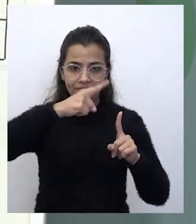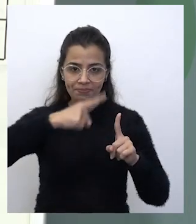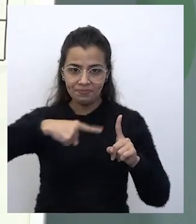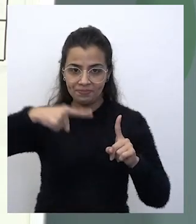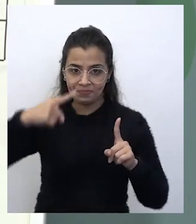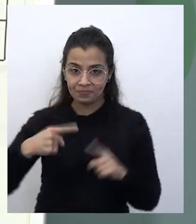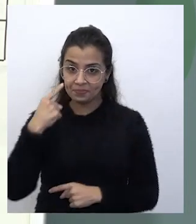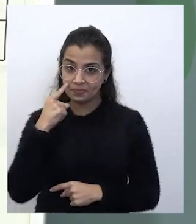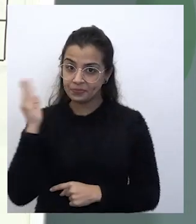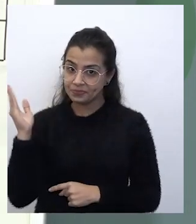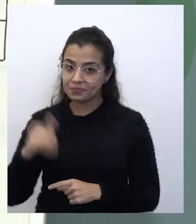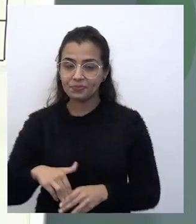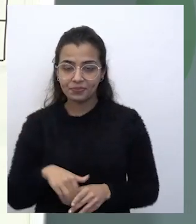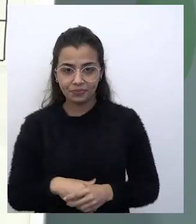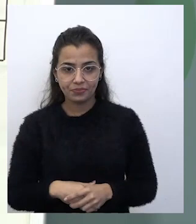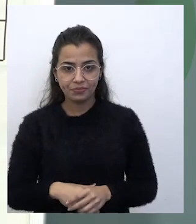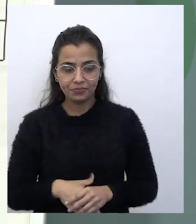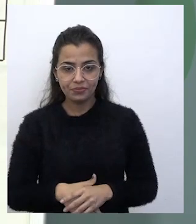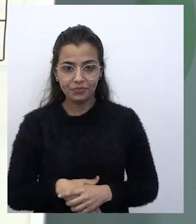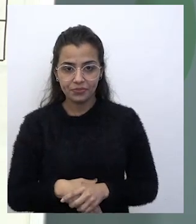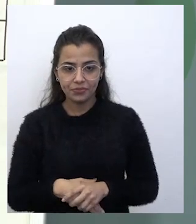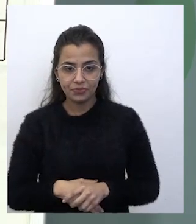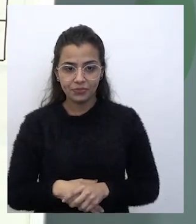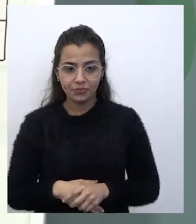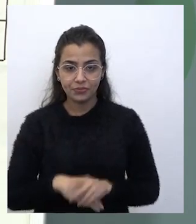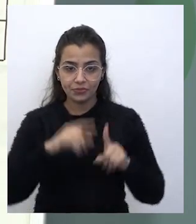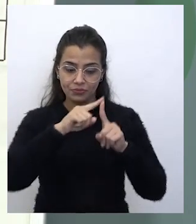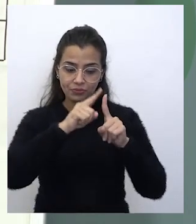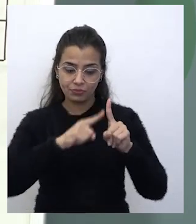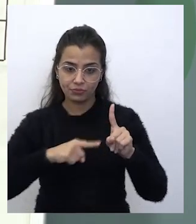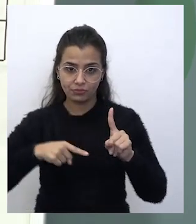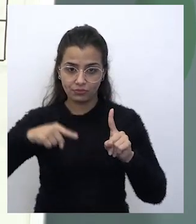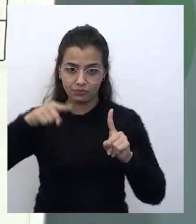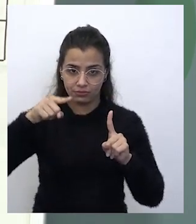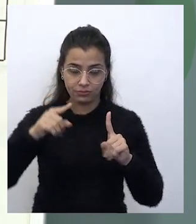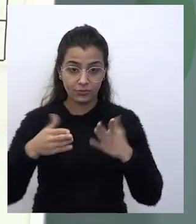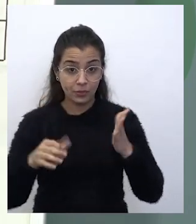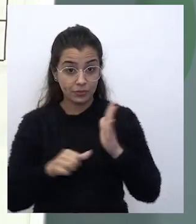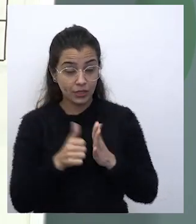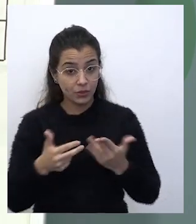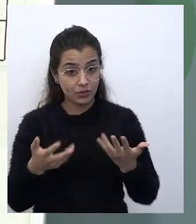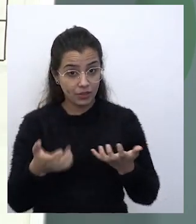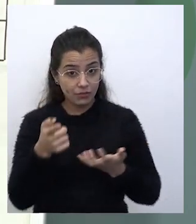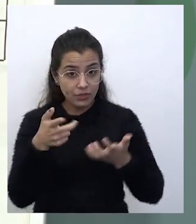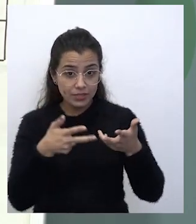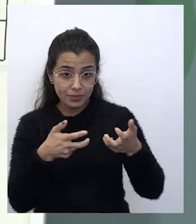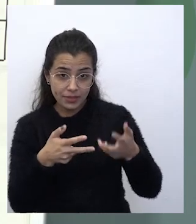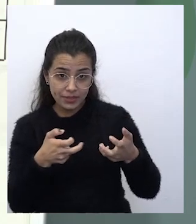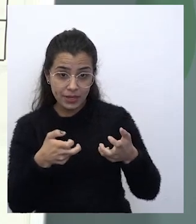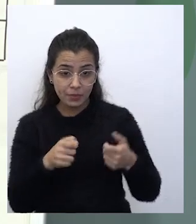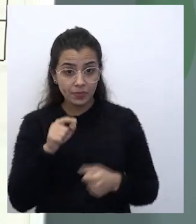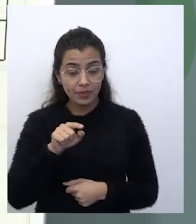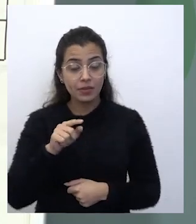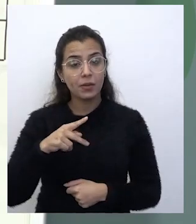Tá subindo, aqui tá subindo. Bom, primeira coisa que eu quero que vocês percebam. Essa parábola, ela não